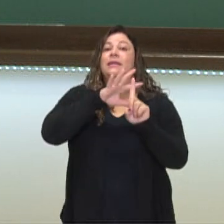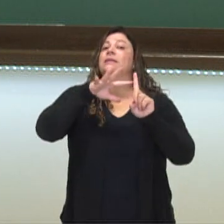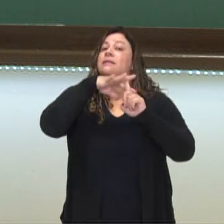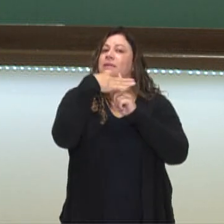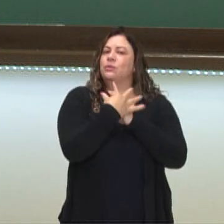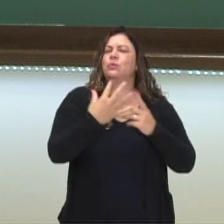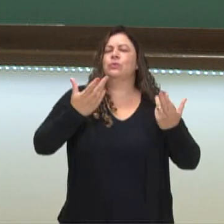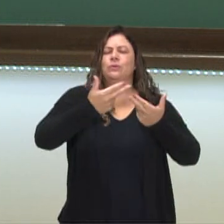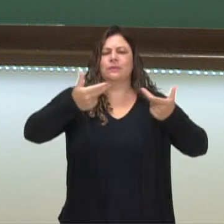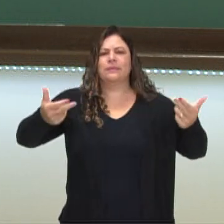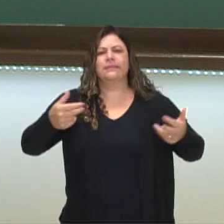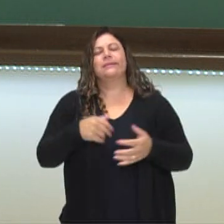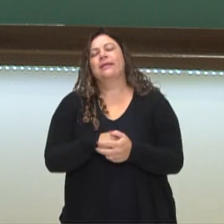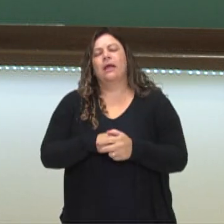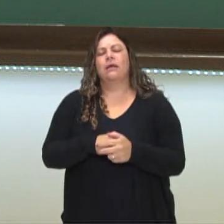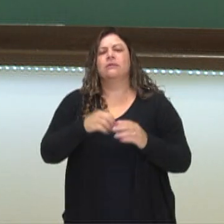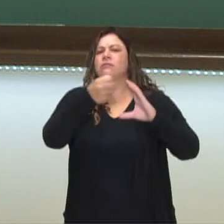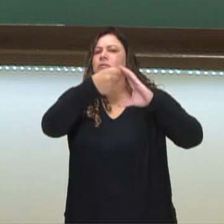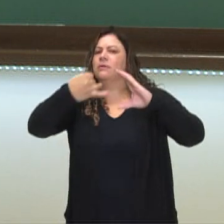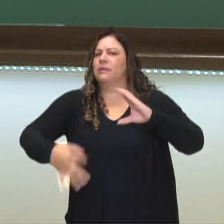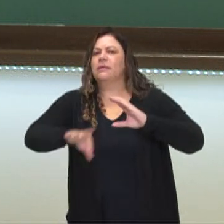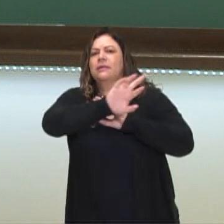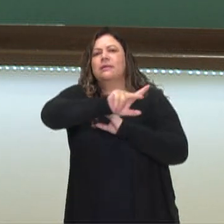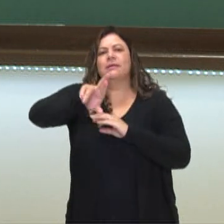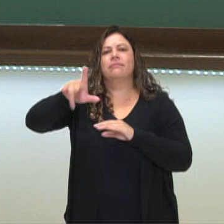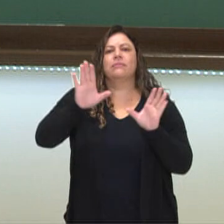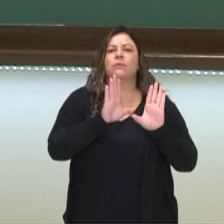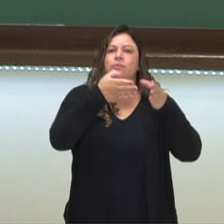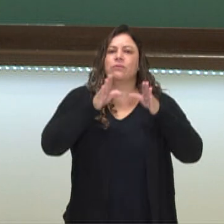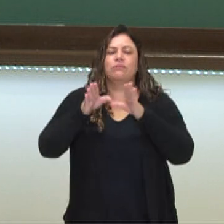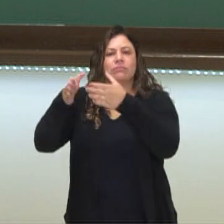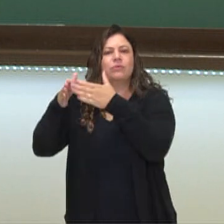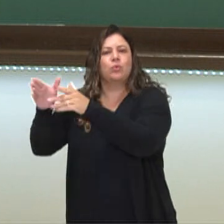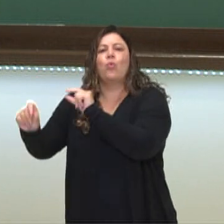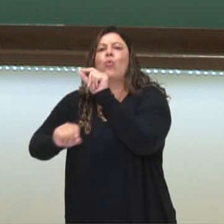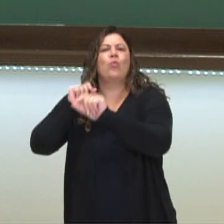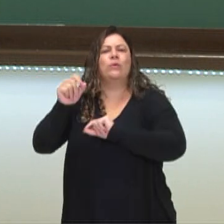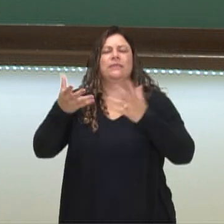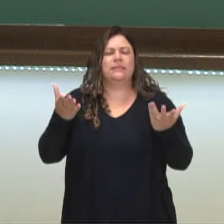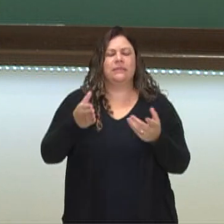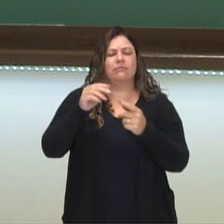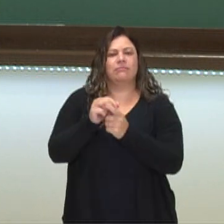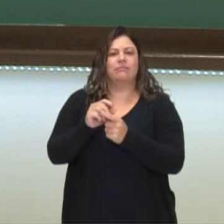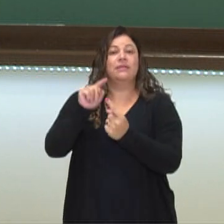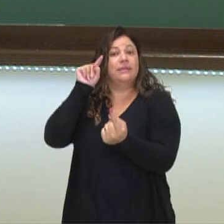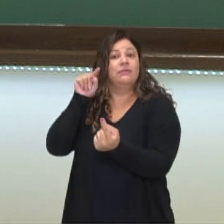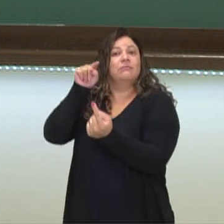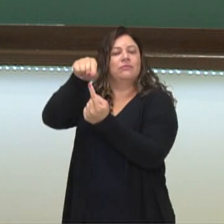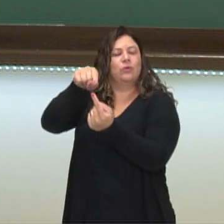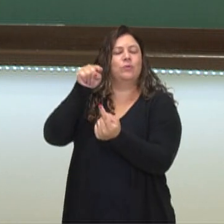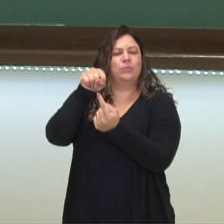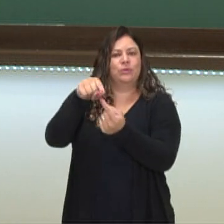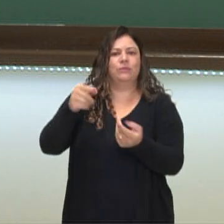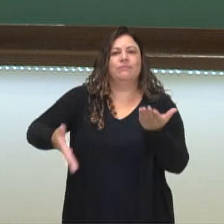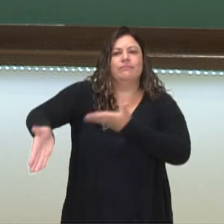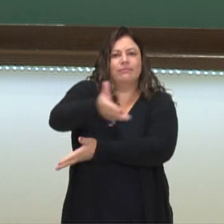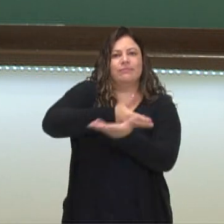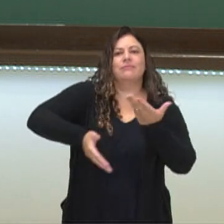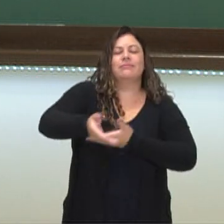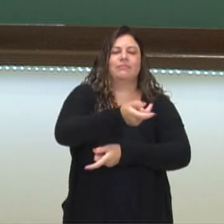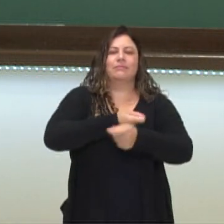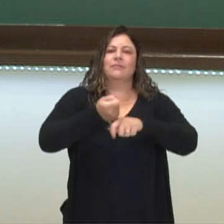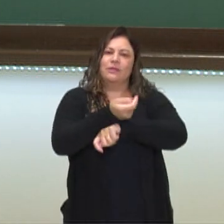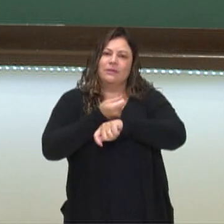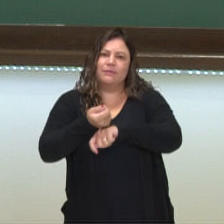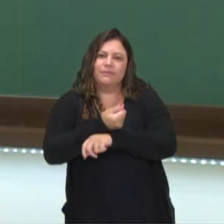vai caracterizar o que são esses fluxos e aí a gente vai dar uma ênfase também na circulação de capitais.